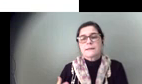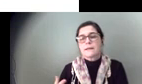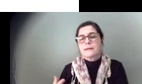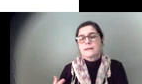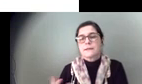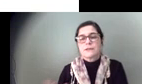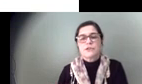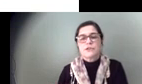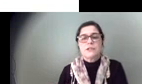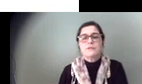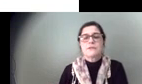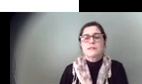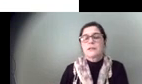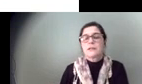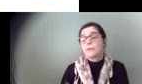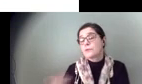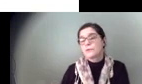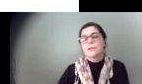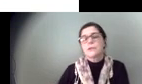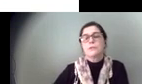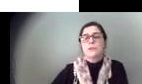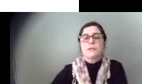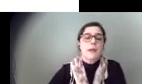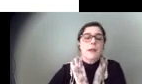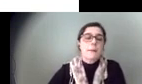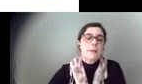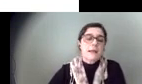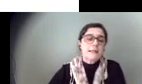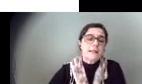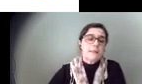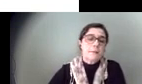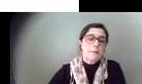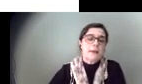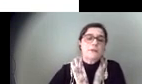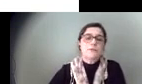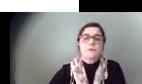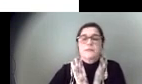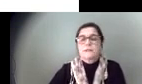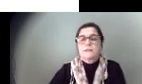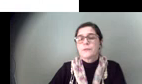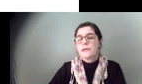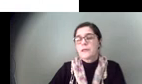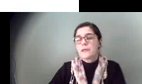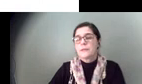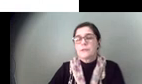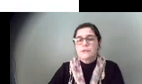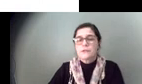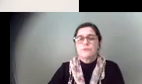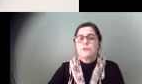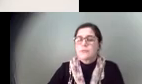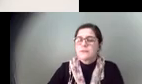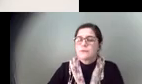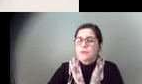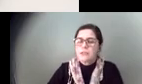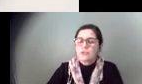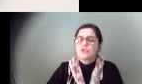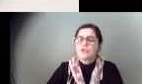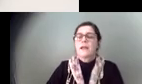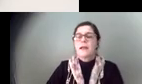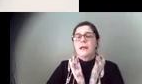mais assertivas, né, que possam contribuir mais ali para a formação, para a nossa